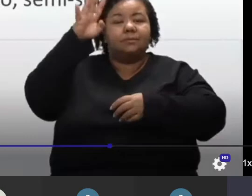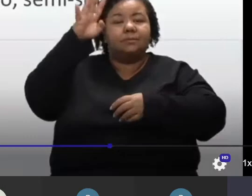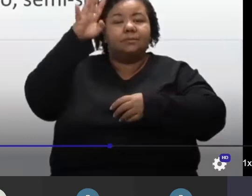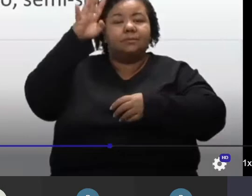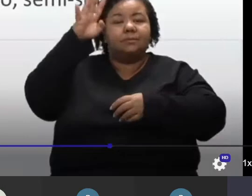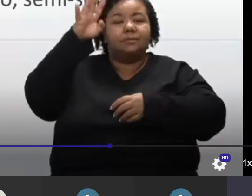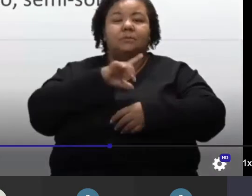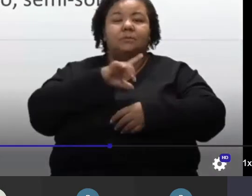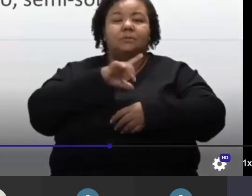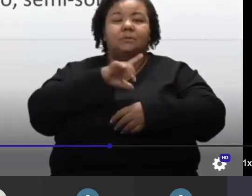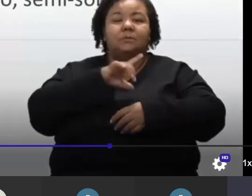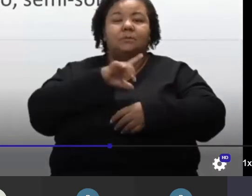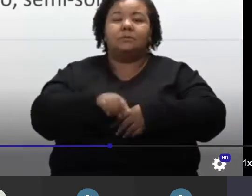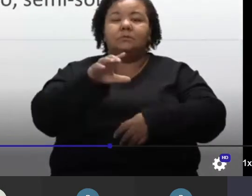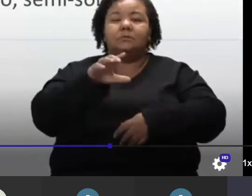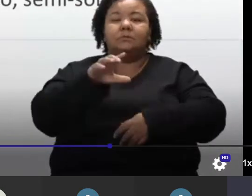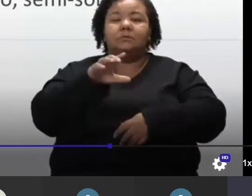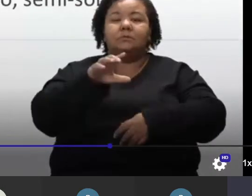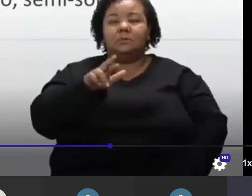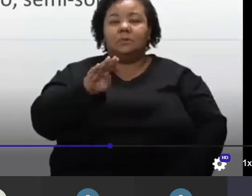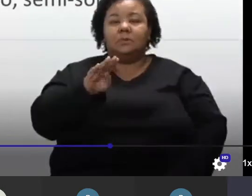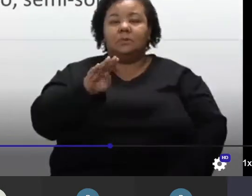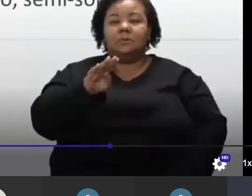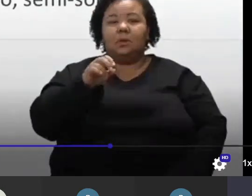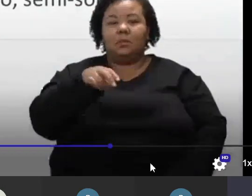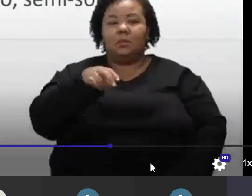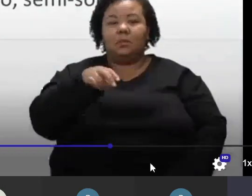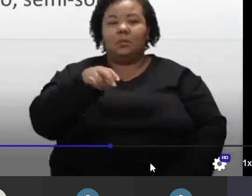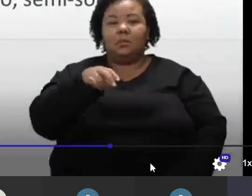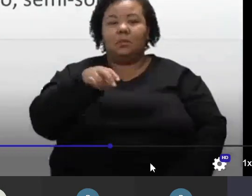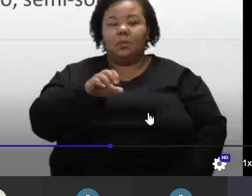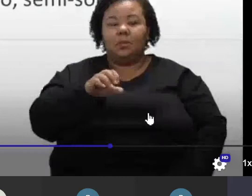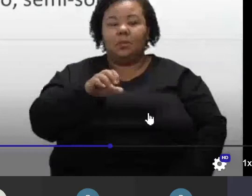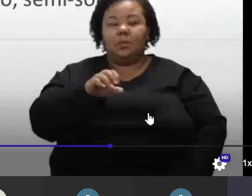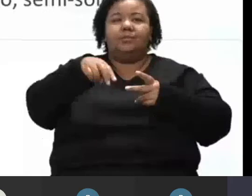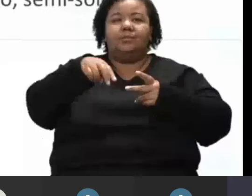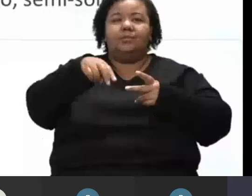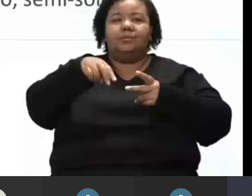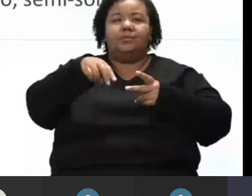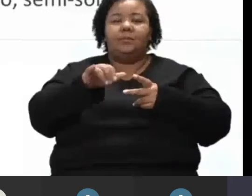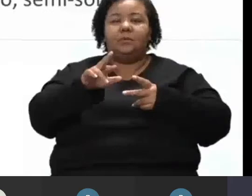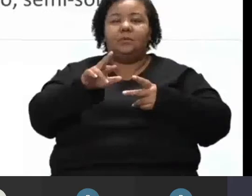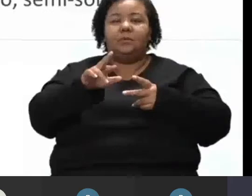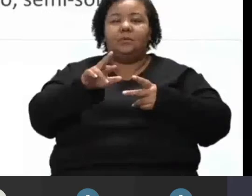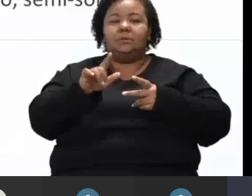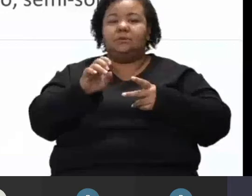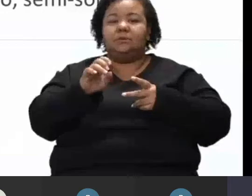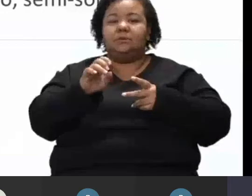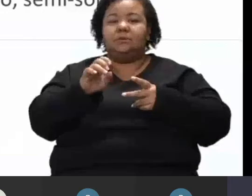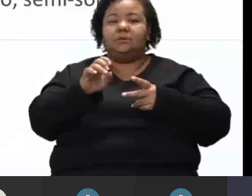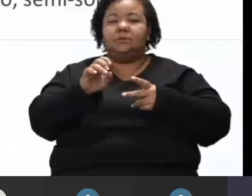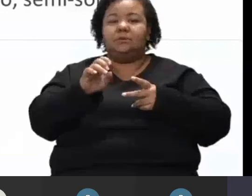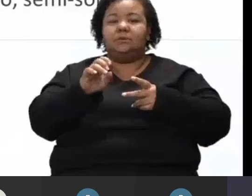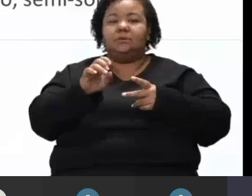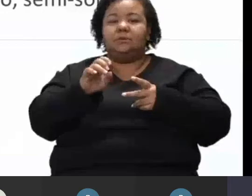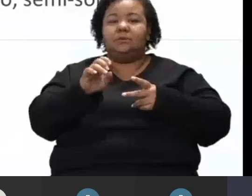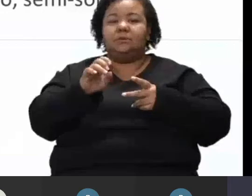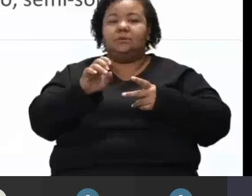de carbono, fontes de nitrogênio, de sais minerais, de água. Então,